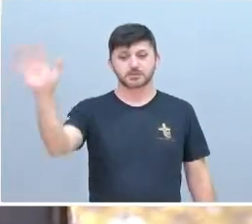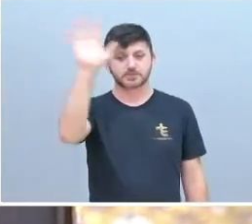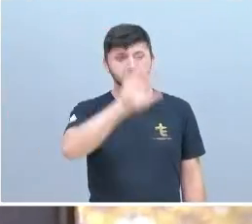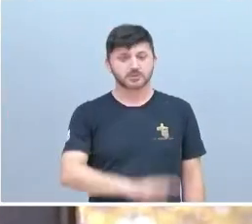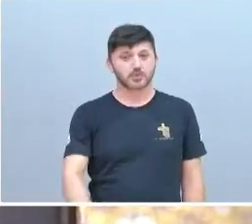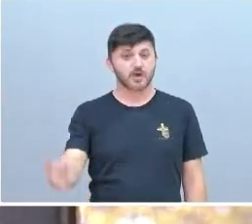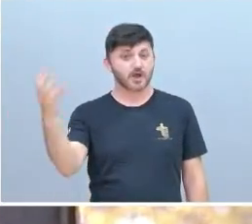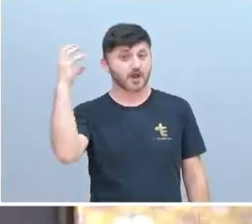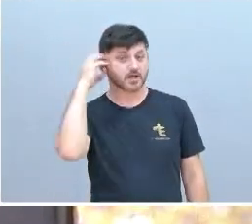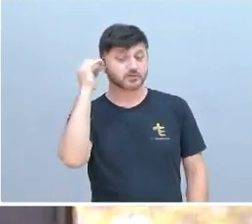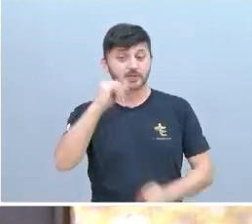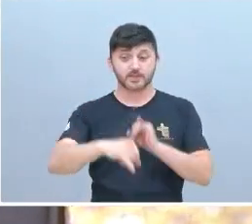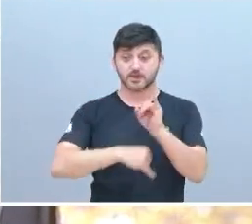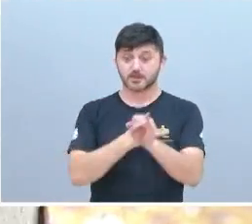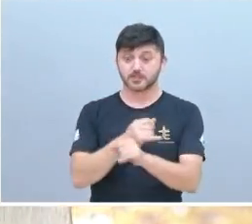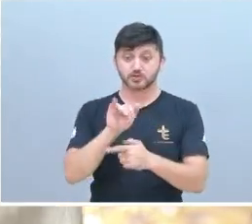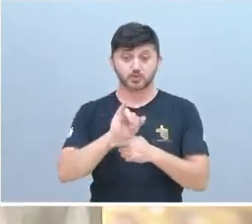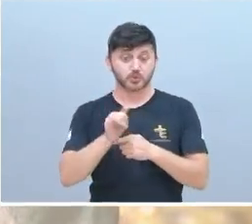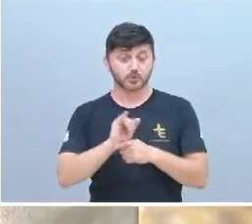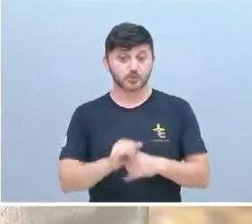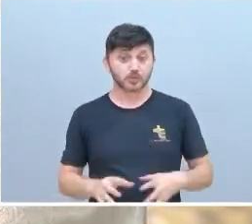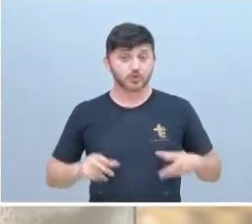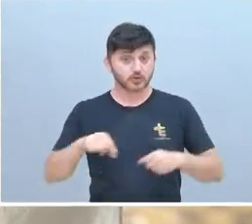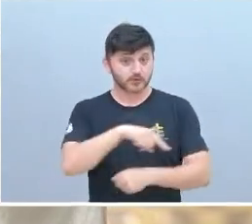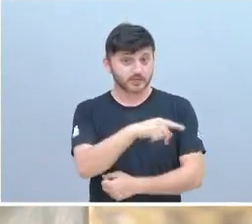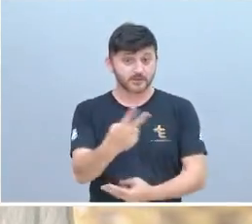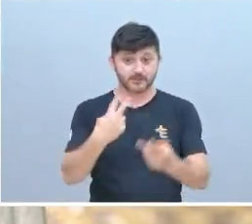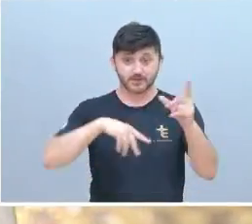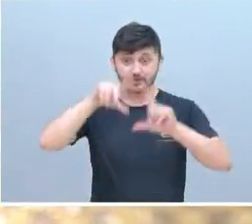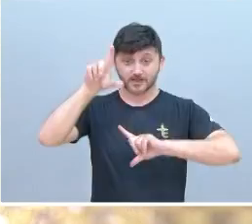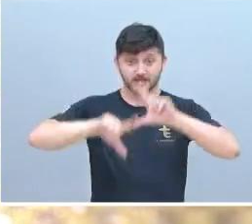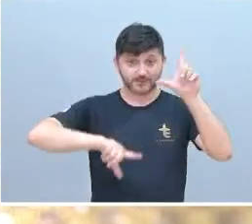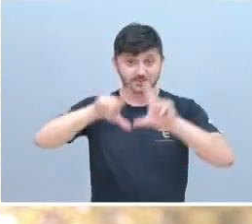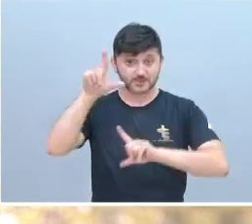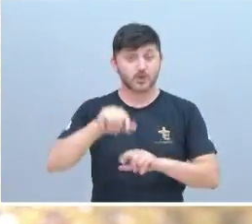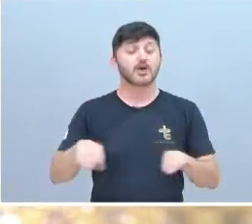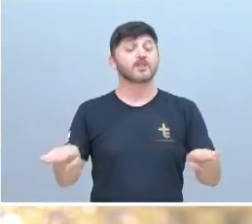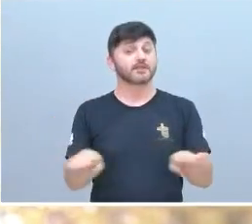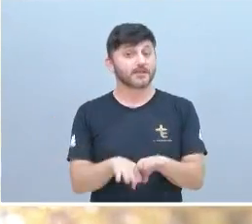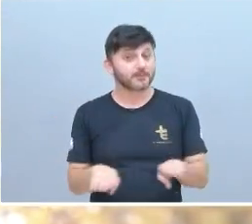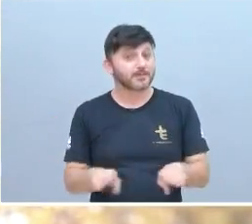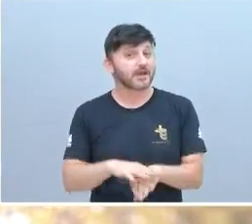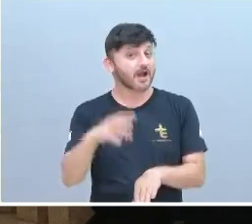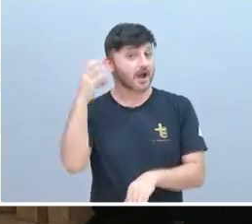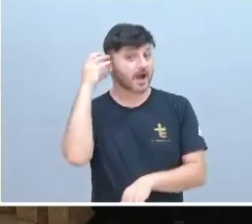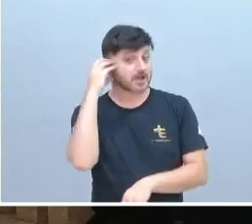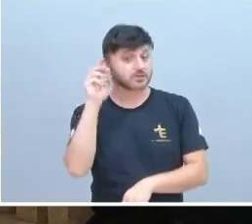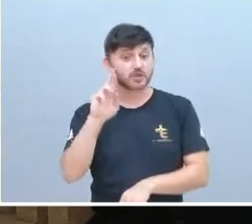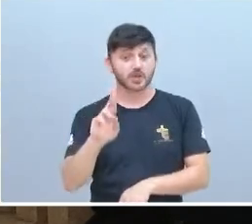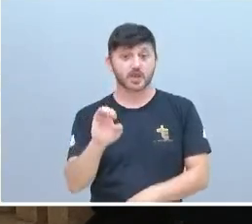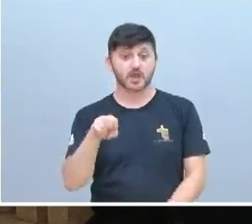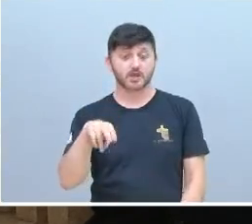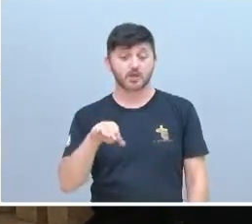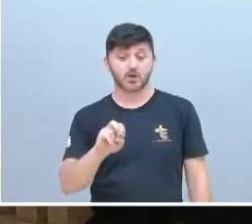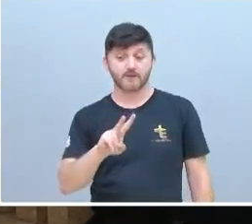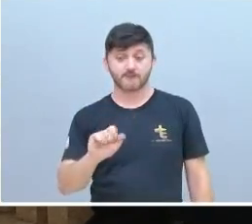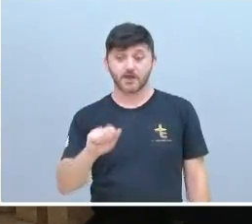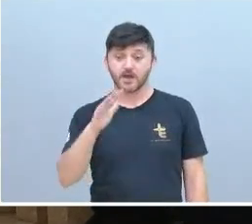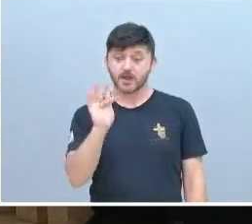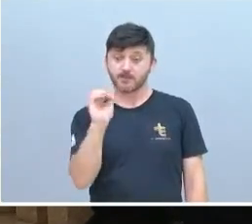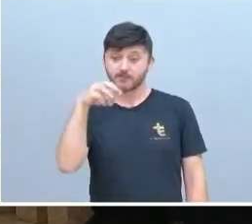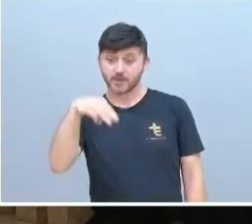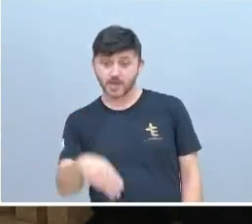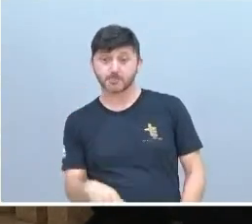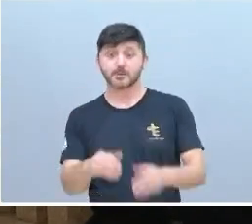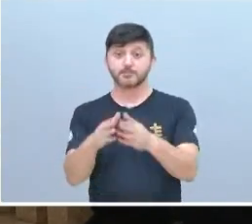Irmãs, as Rádios Irmãs, saudar a você que nos acompanha pela Renova FM. Vamos juntos, filhos, pedir e